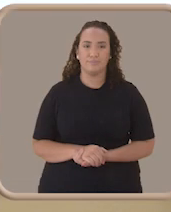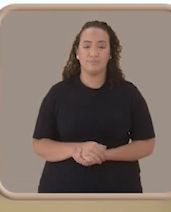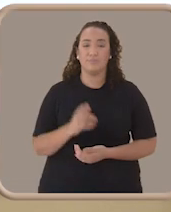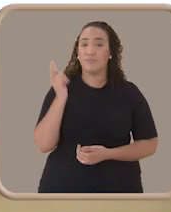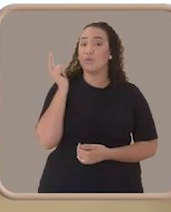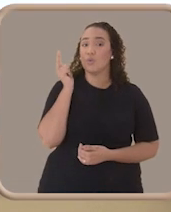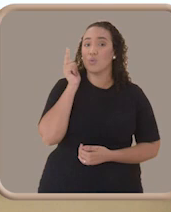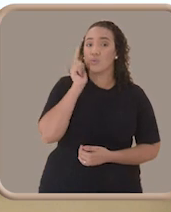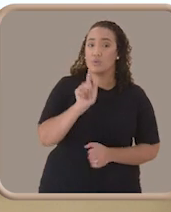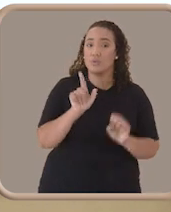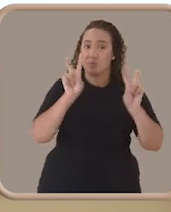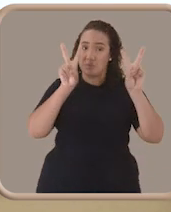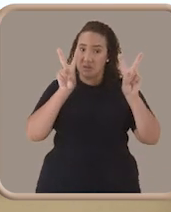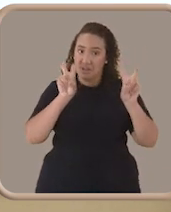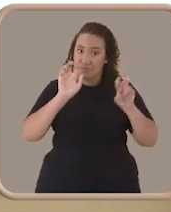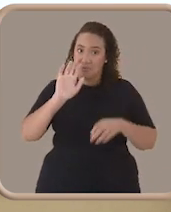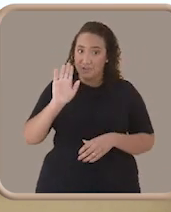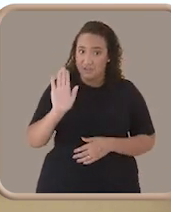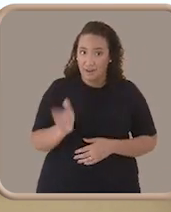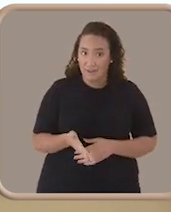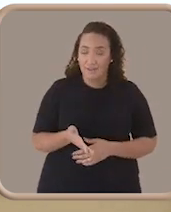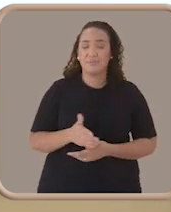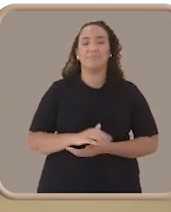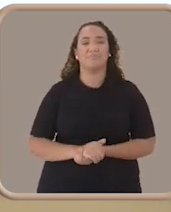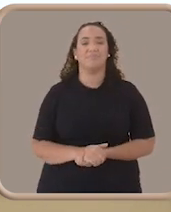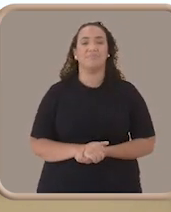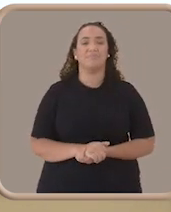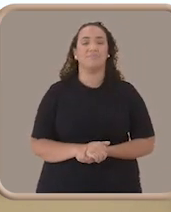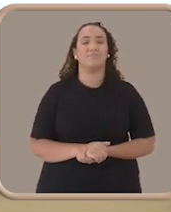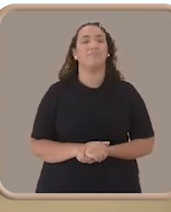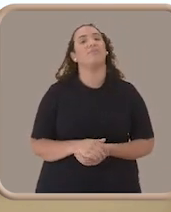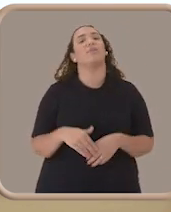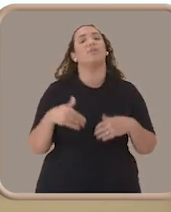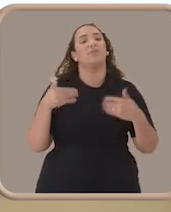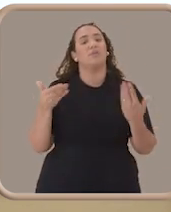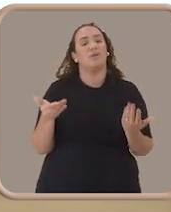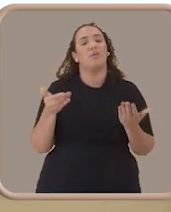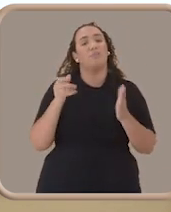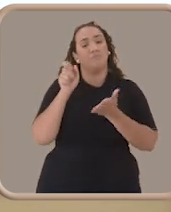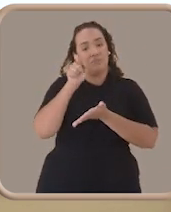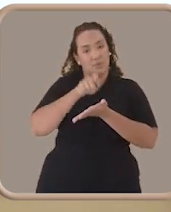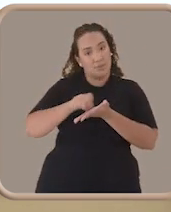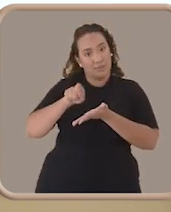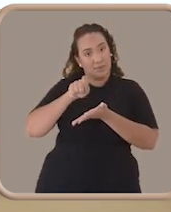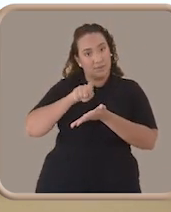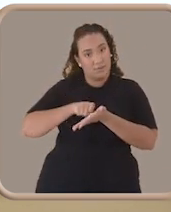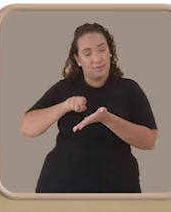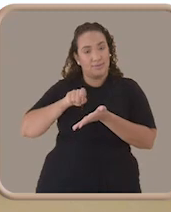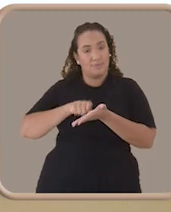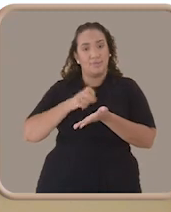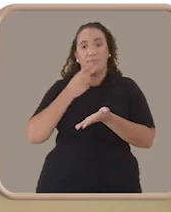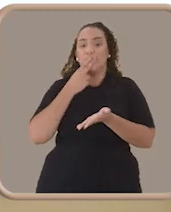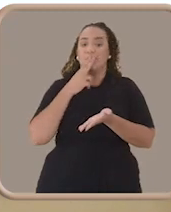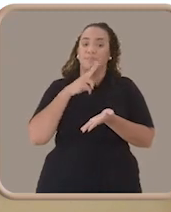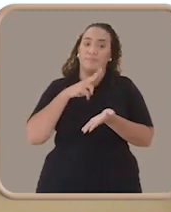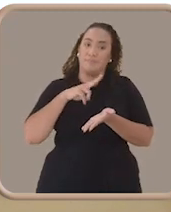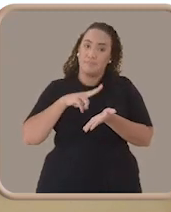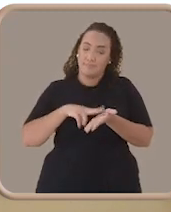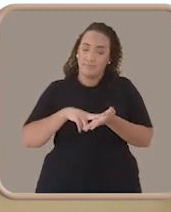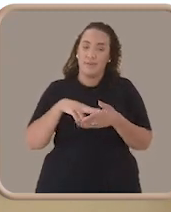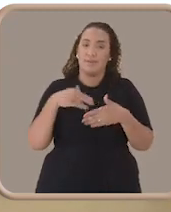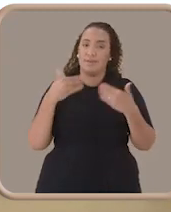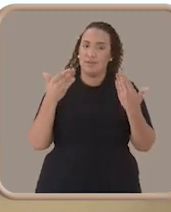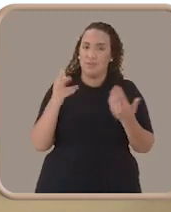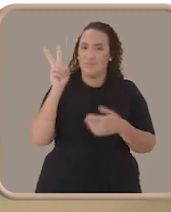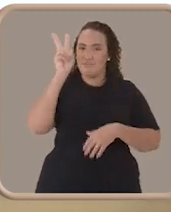Conseguiu definir o tema da nossa reclamação? Então vamos iniciar a escrita da nossa carta. Para isso, vamos